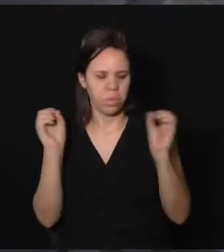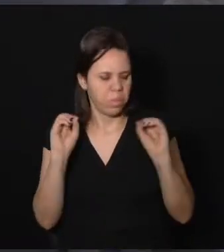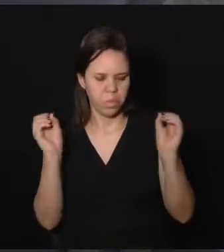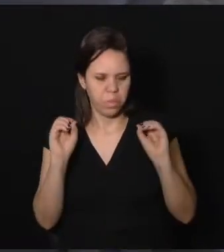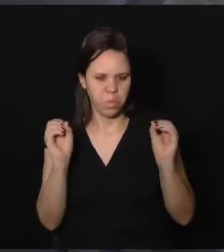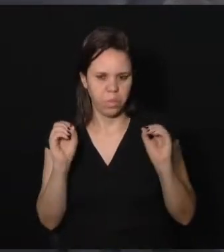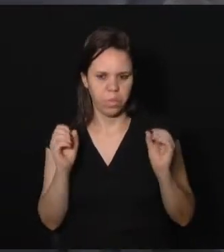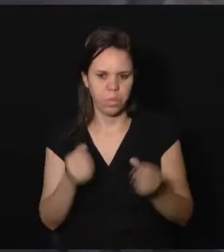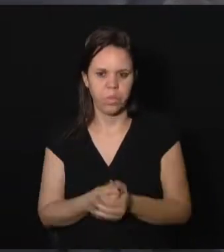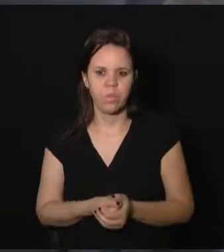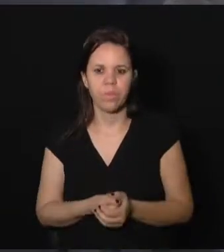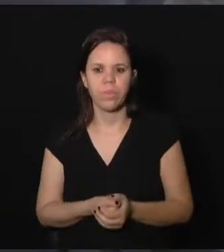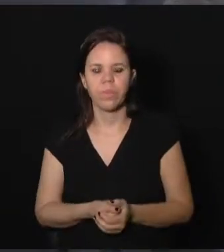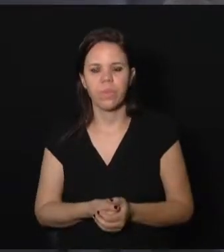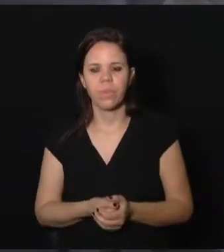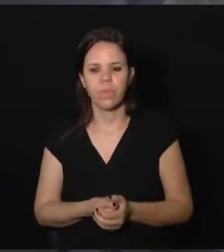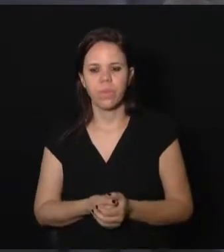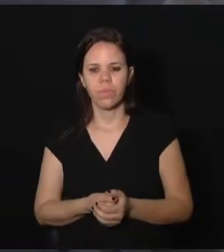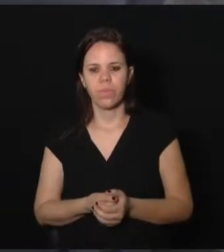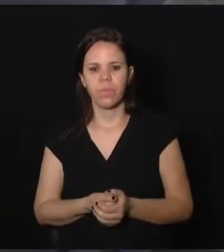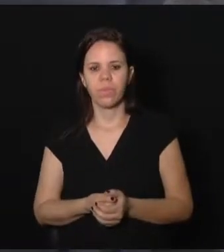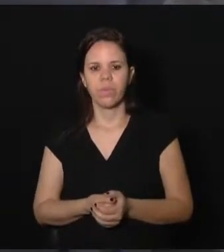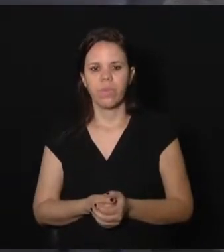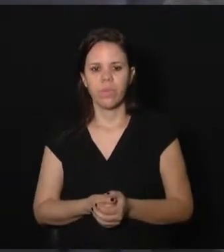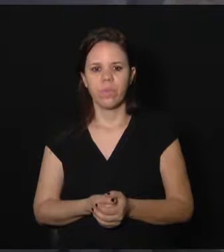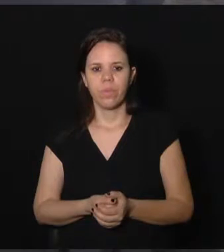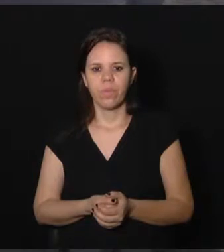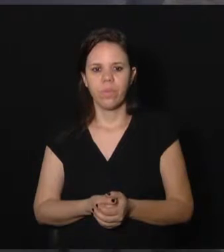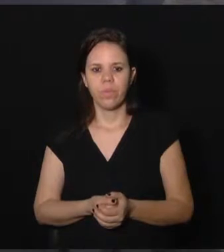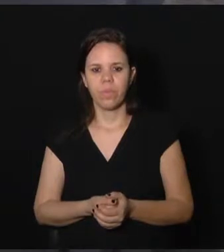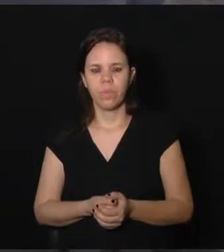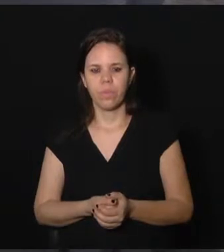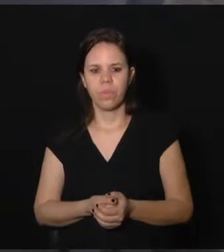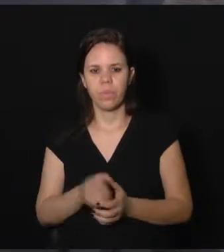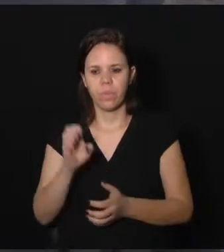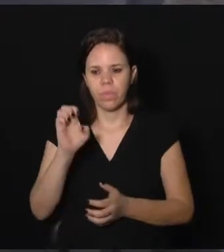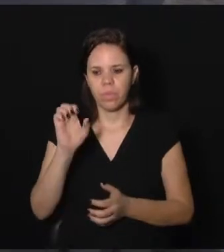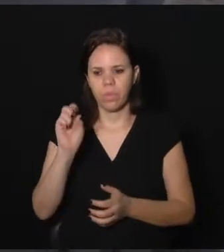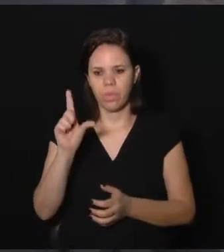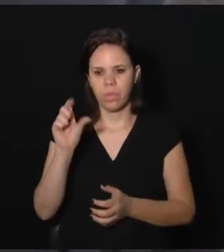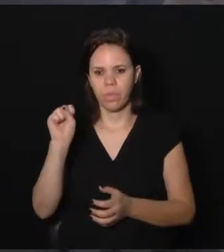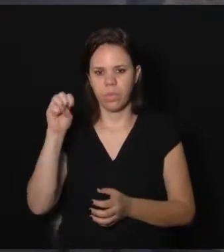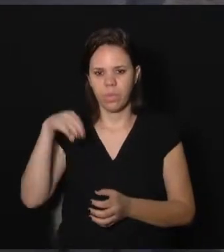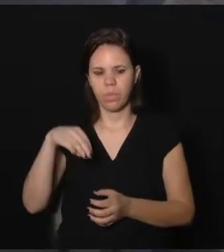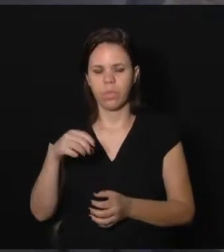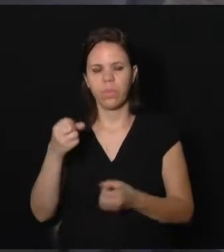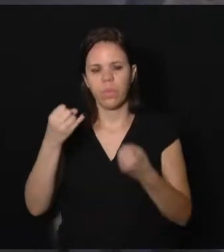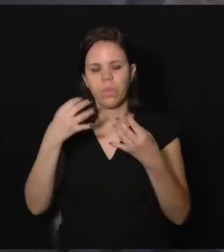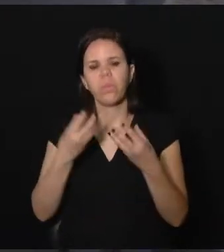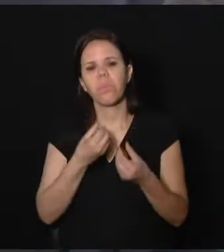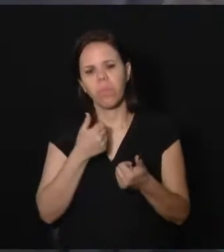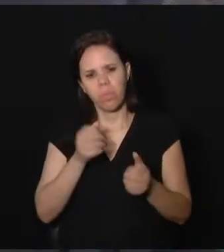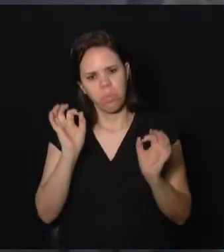dúvida disso, tá? O Elson falou muito bem quando disse a questão do envolvimento